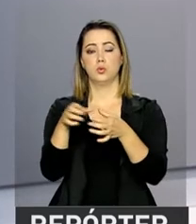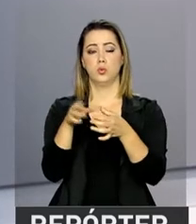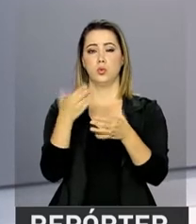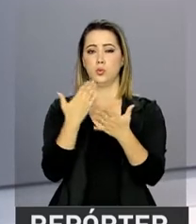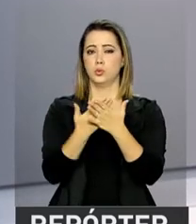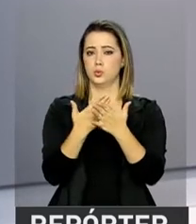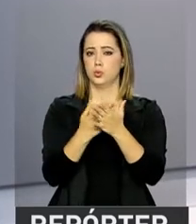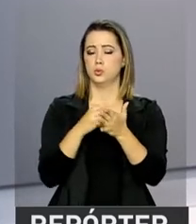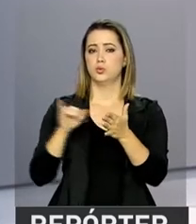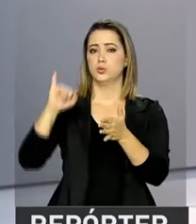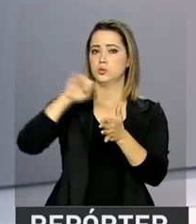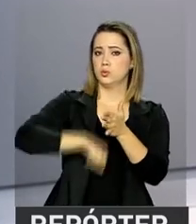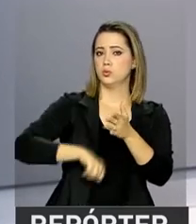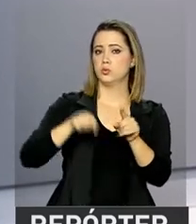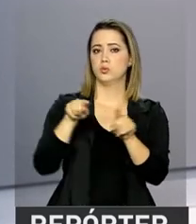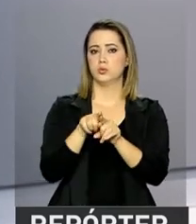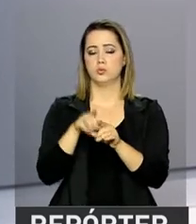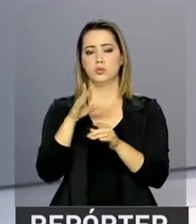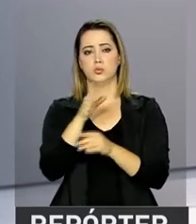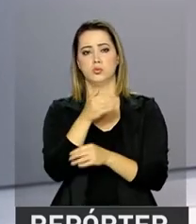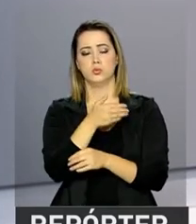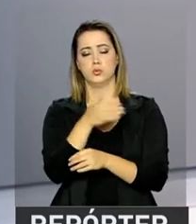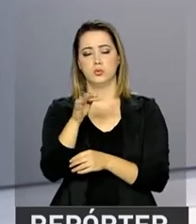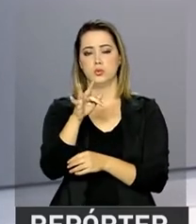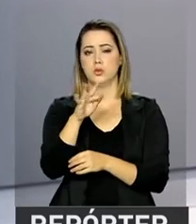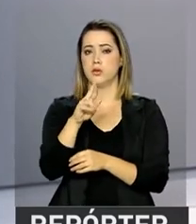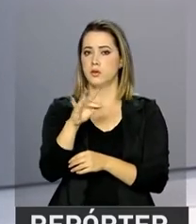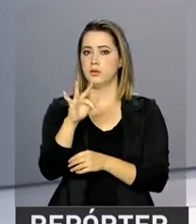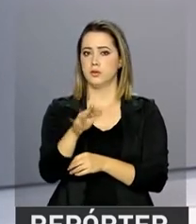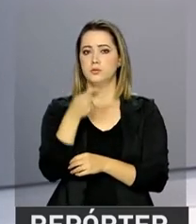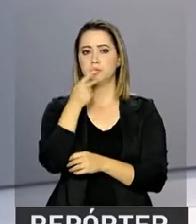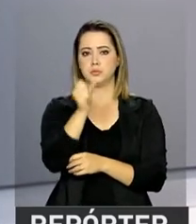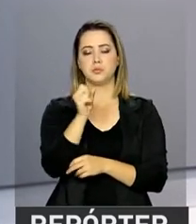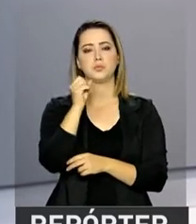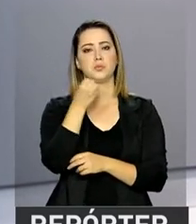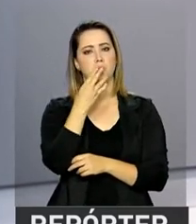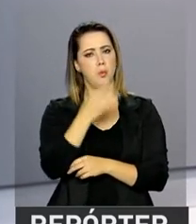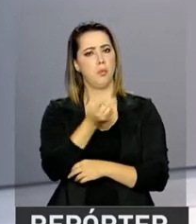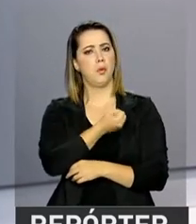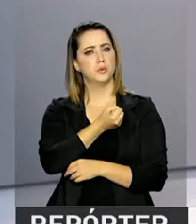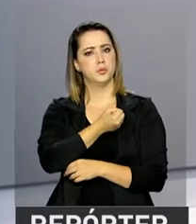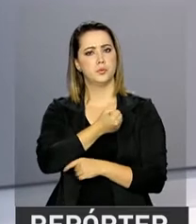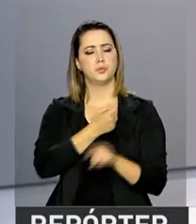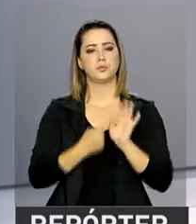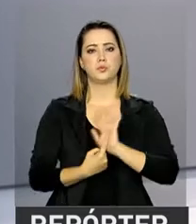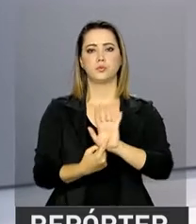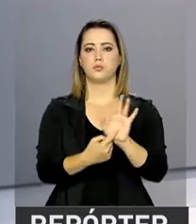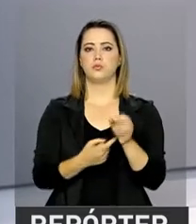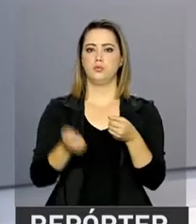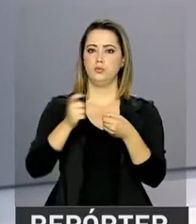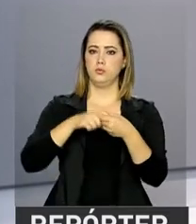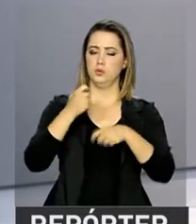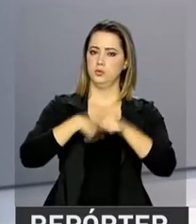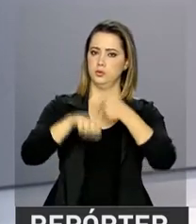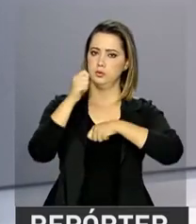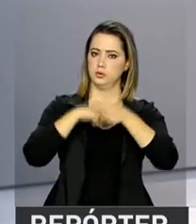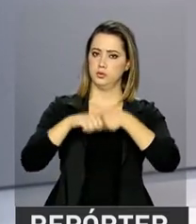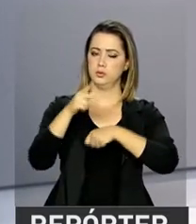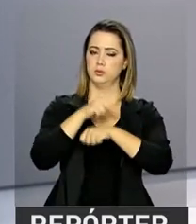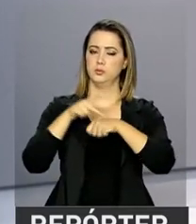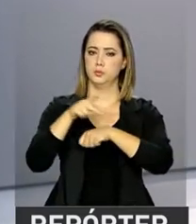federal os números positivos de junho devem ser comemorados pois confirma uma retomada da atividade econômica do